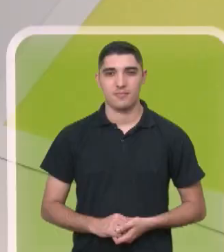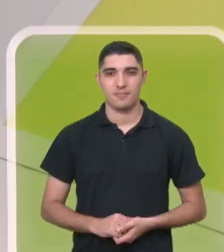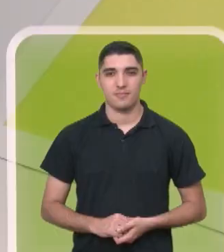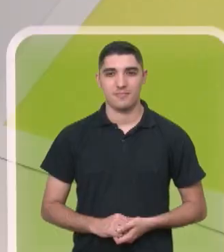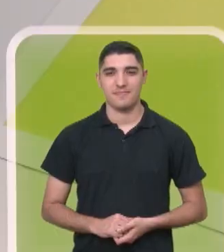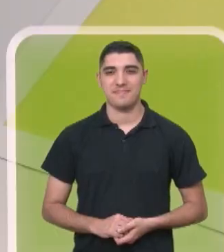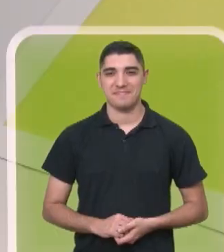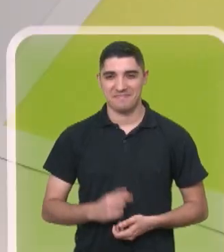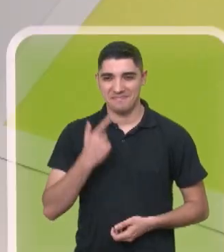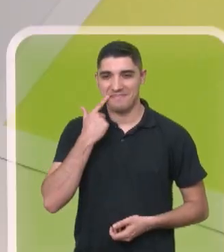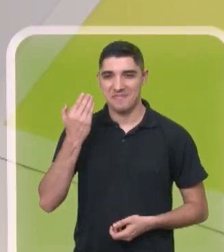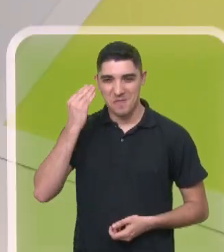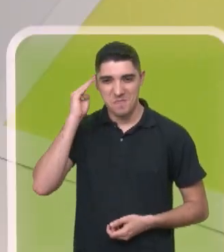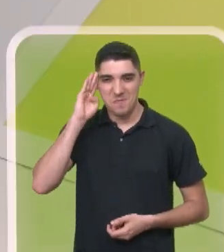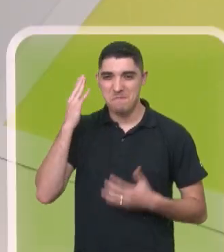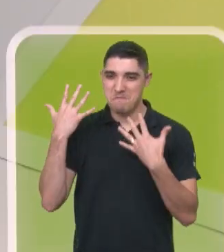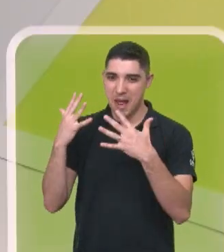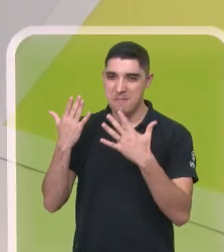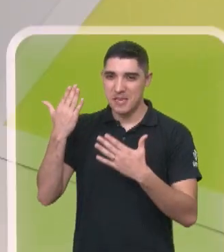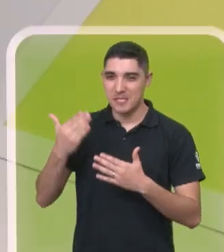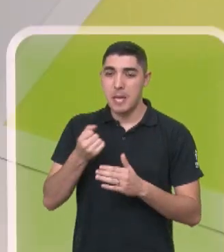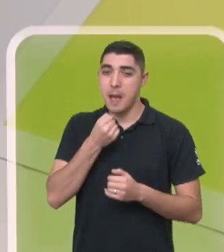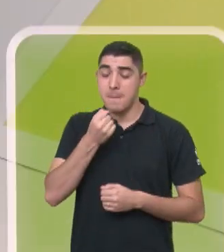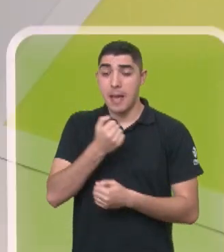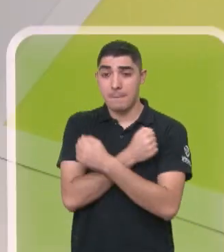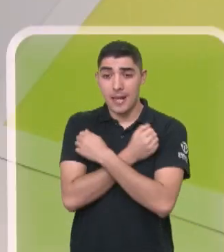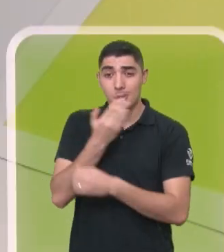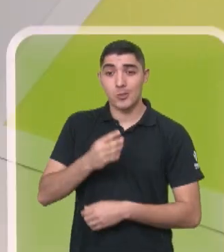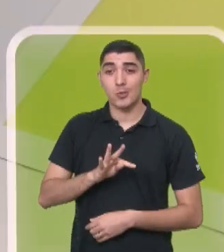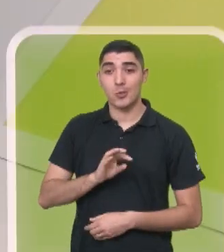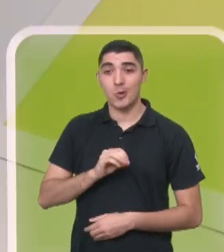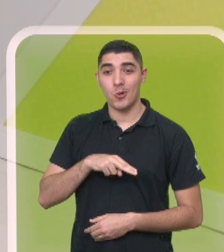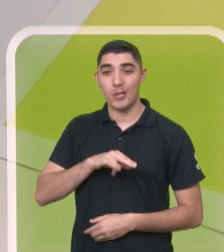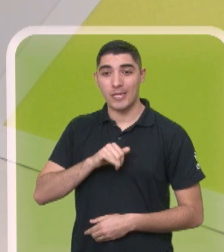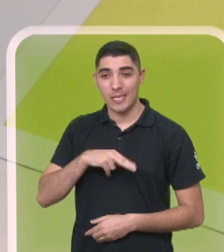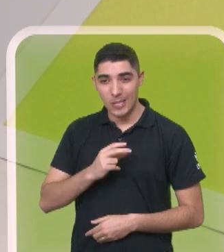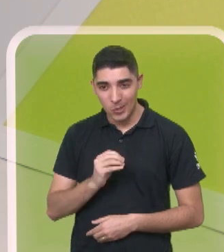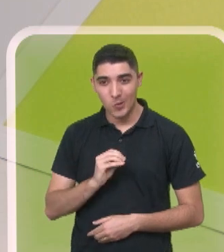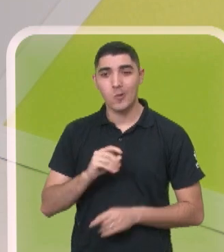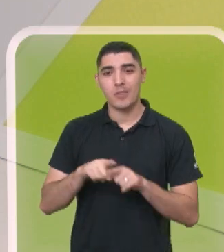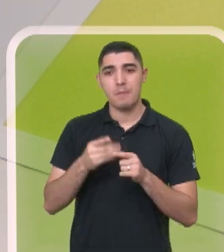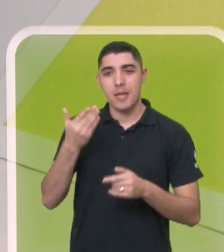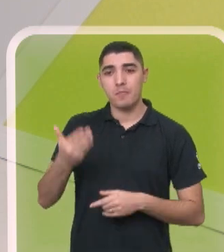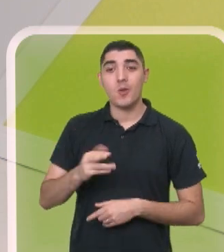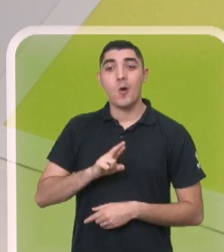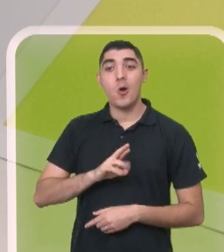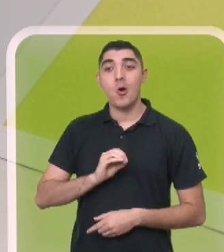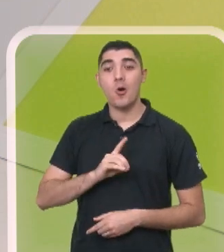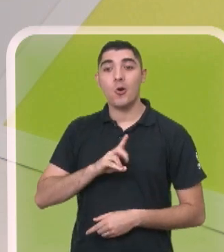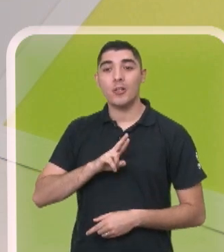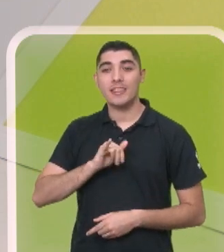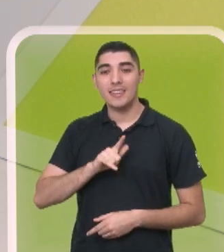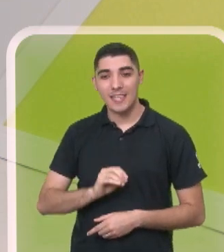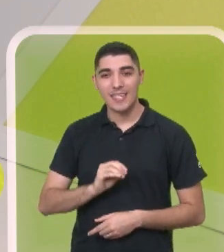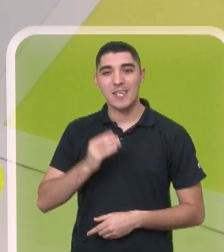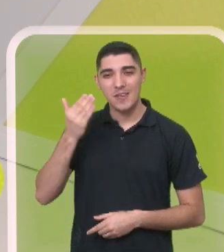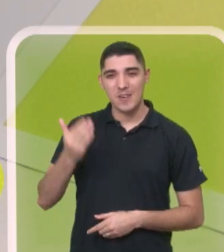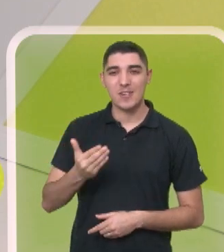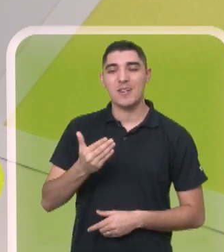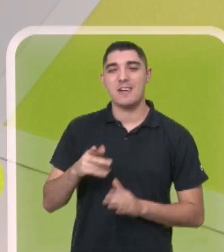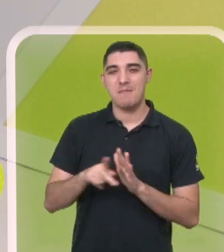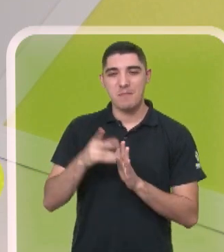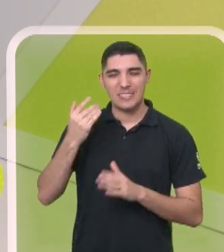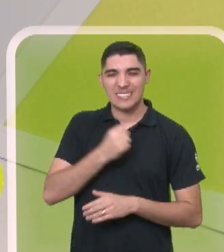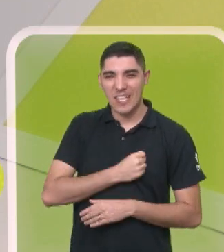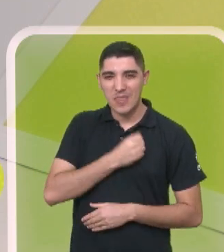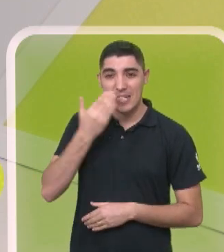Tá aí, Brunão, parabéns pela matéria, um abraço pro Tonil, um abraço pra galera toda, pro Rodrigo Giovanetti, o homem que comanda a Band Vale lá, grande Rodrigo Giovanetti, saudade de